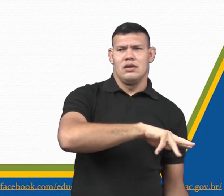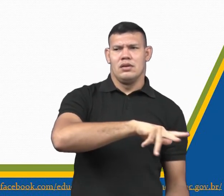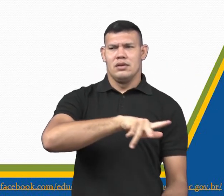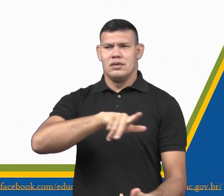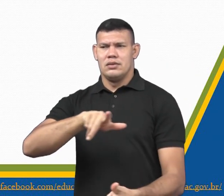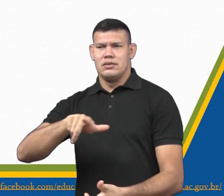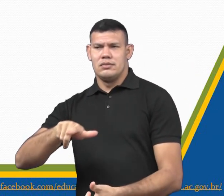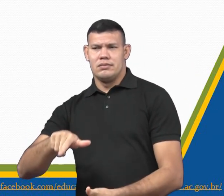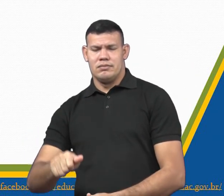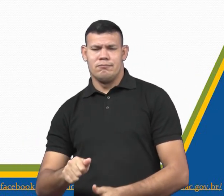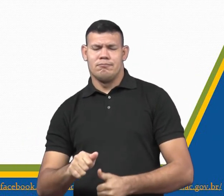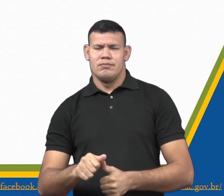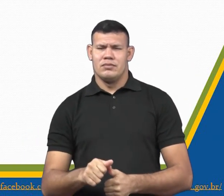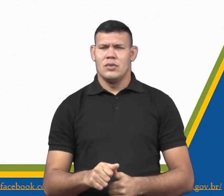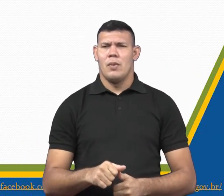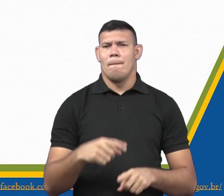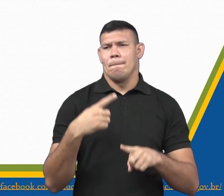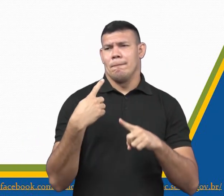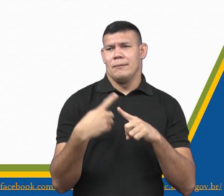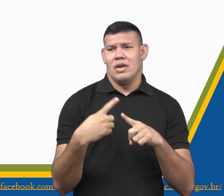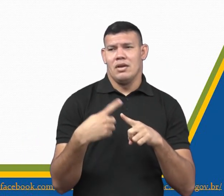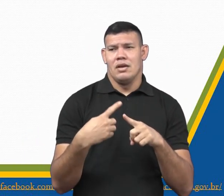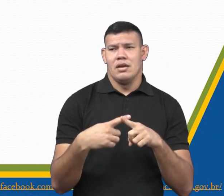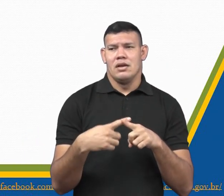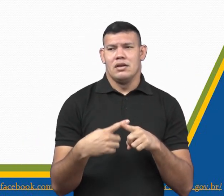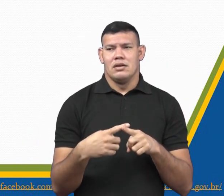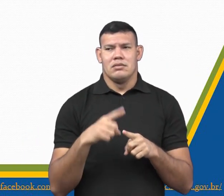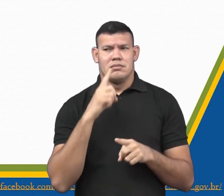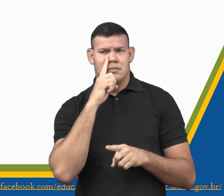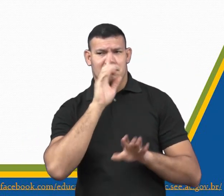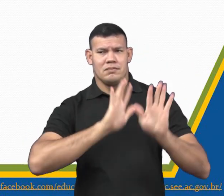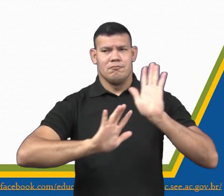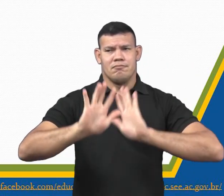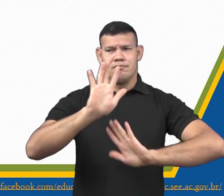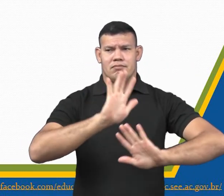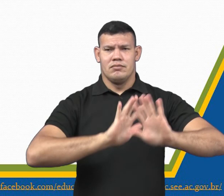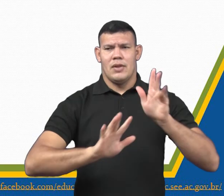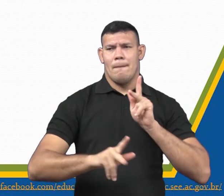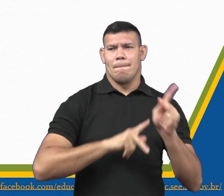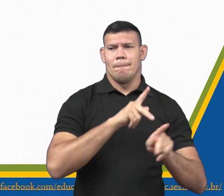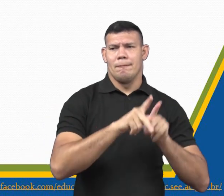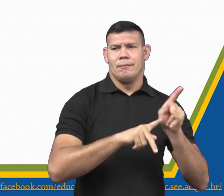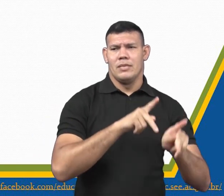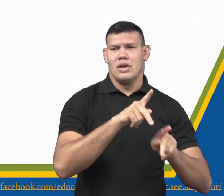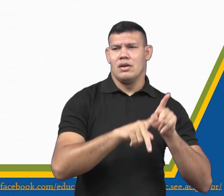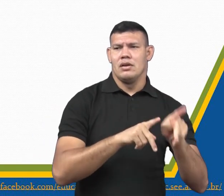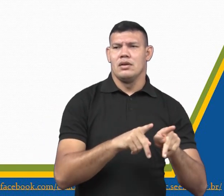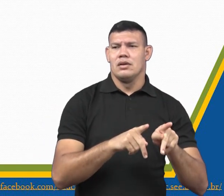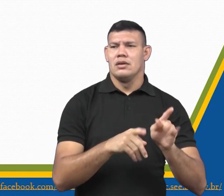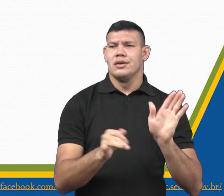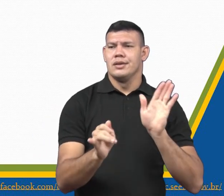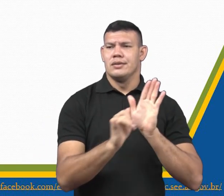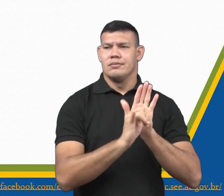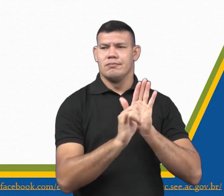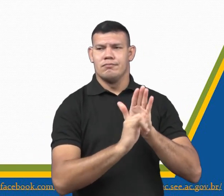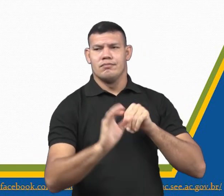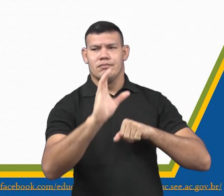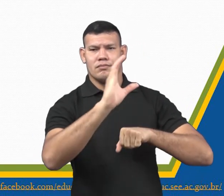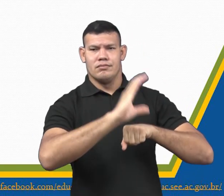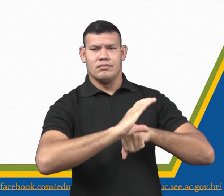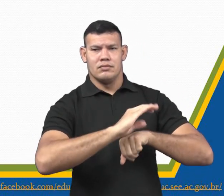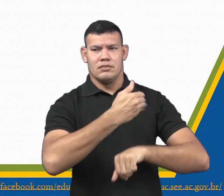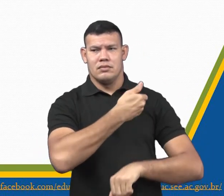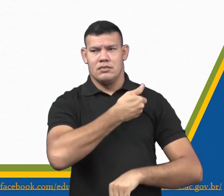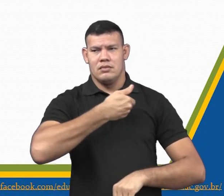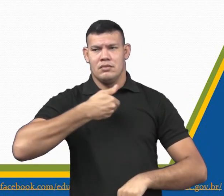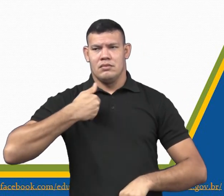econômica, social e política. Mesmo que fosse possível sociedades não serem contaminadas, elas seriam